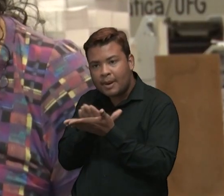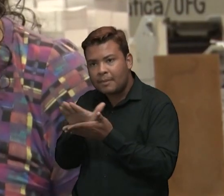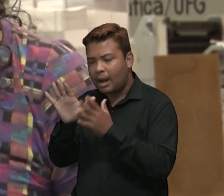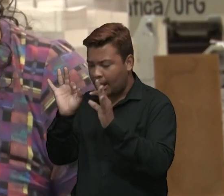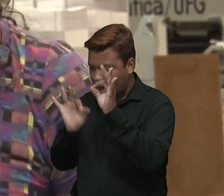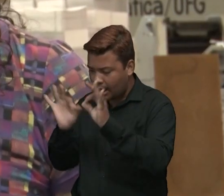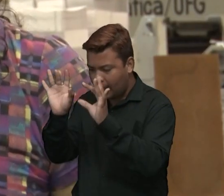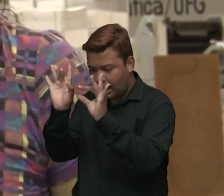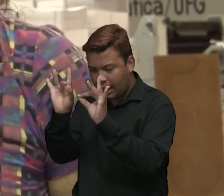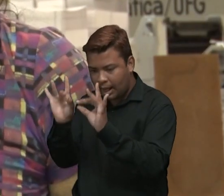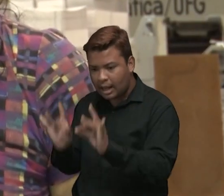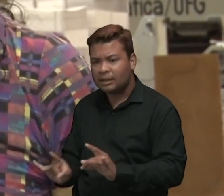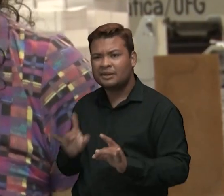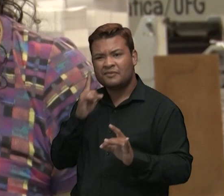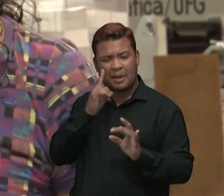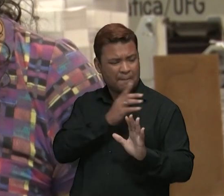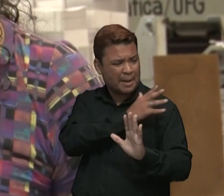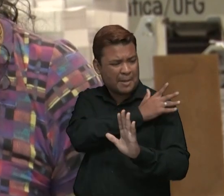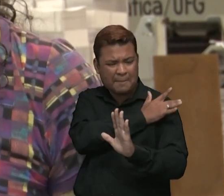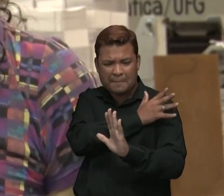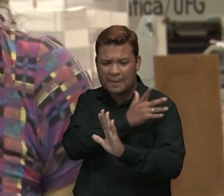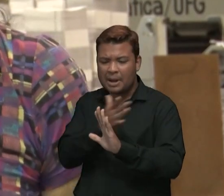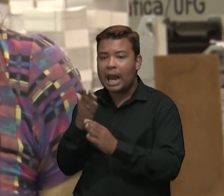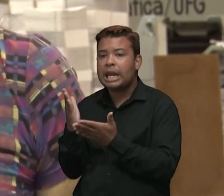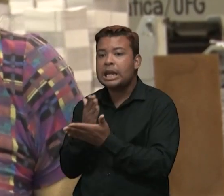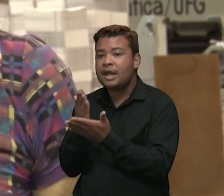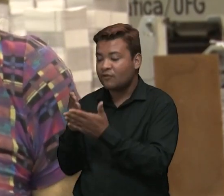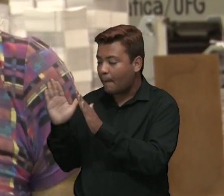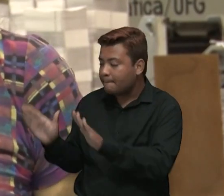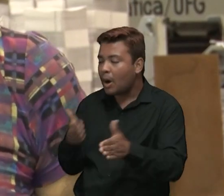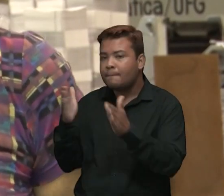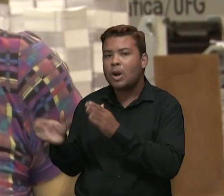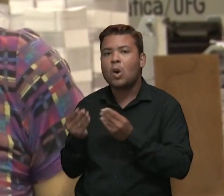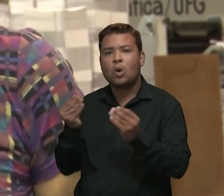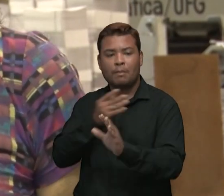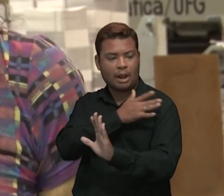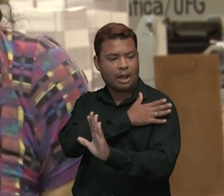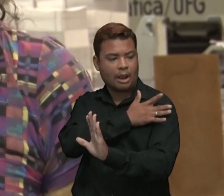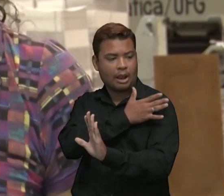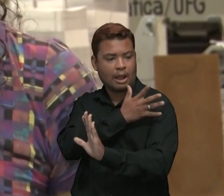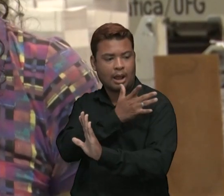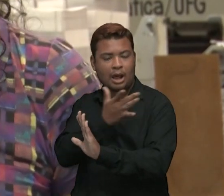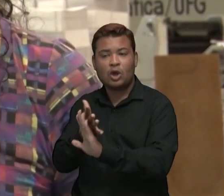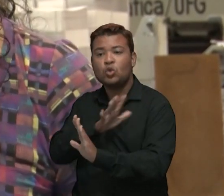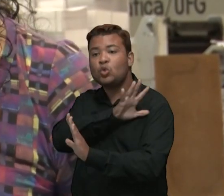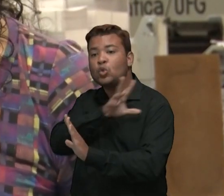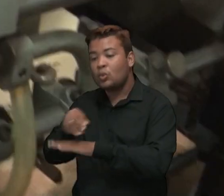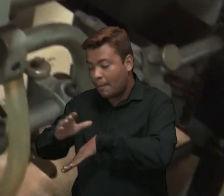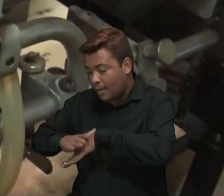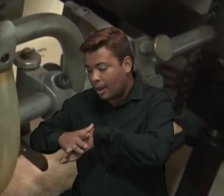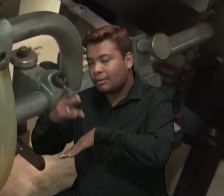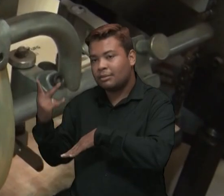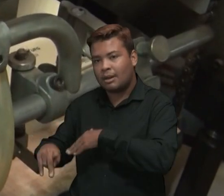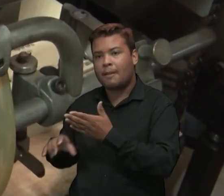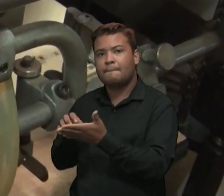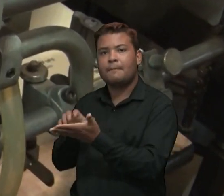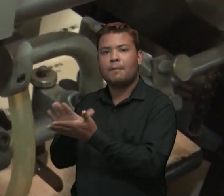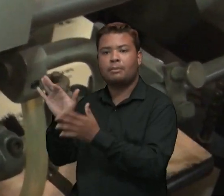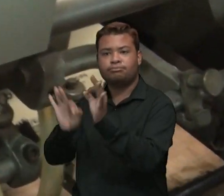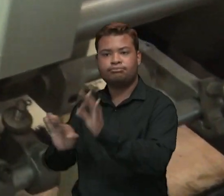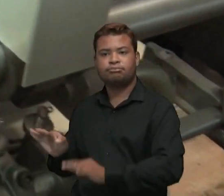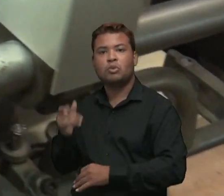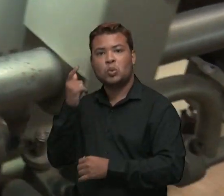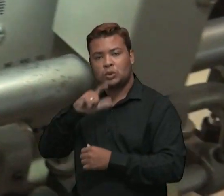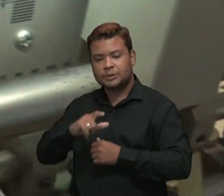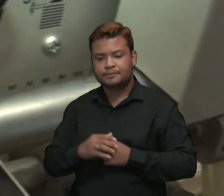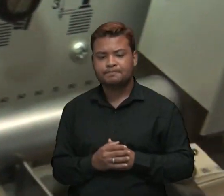todo o processo de produção de um livro, todo o processo editorial e gráfico, o SEGRAF faz. E como foi o recebimento